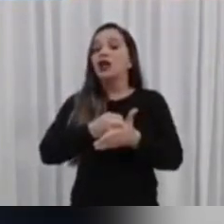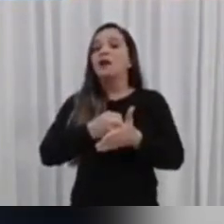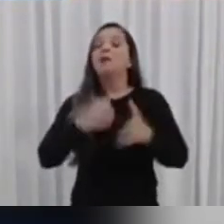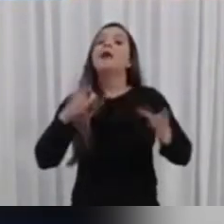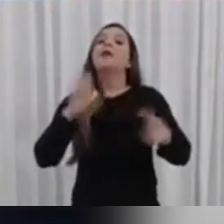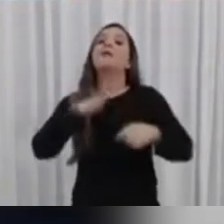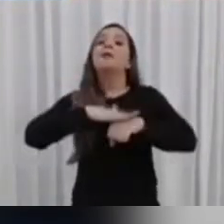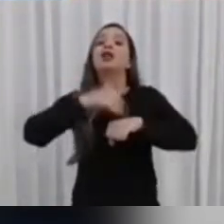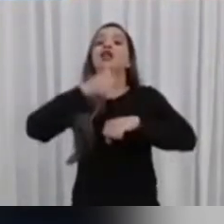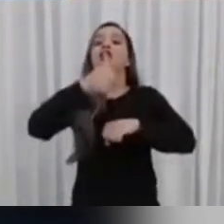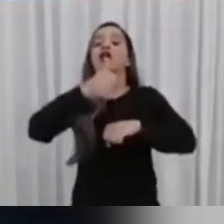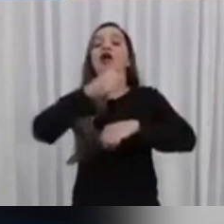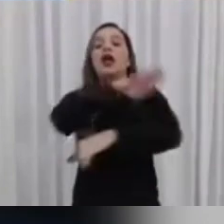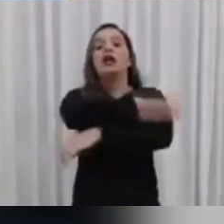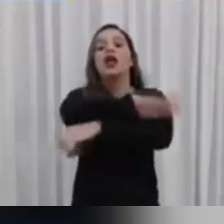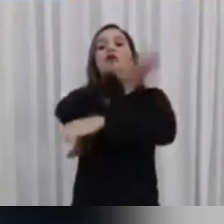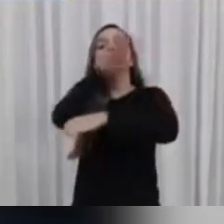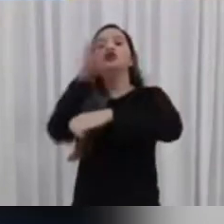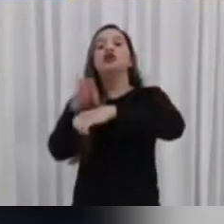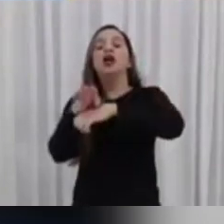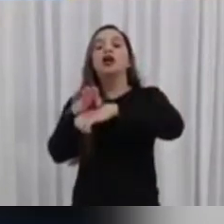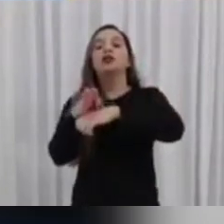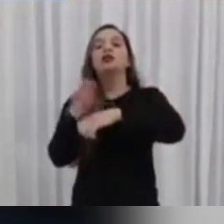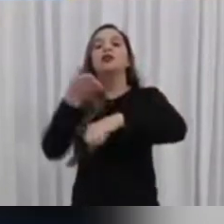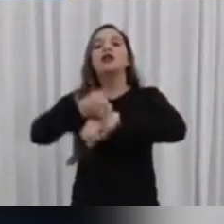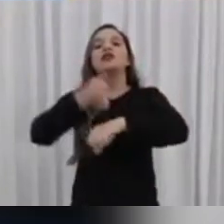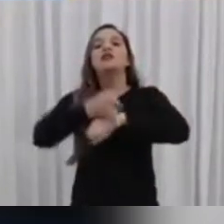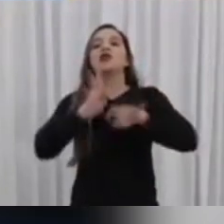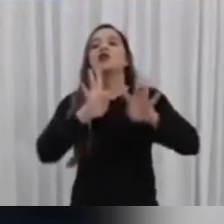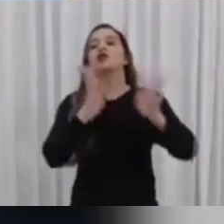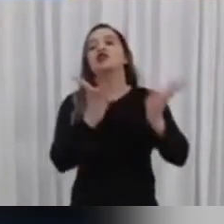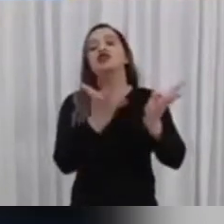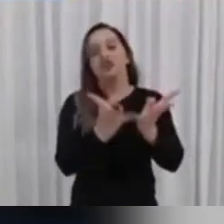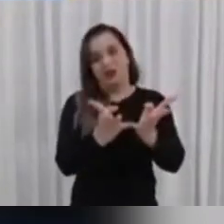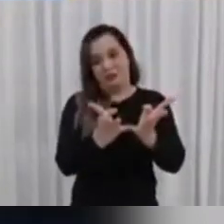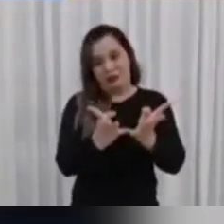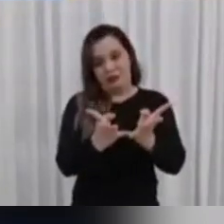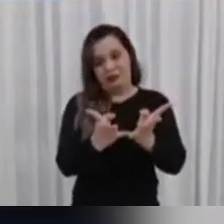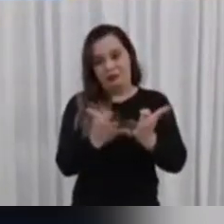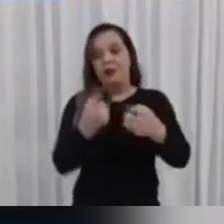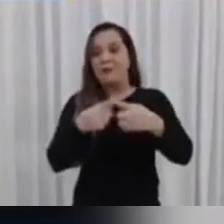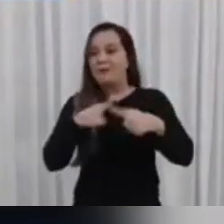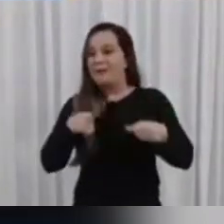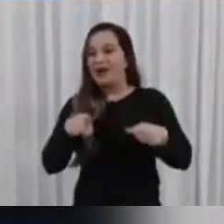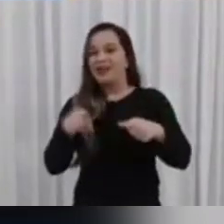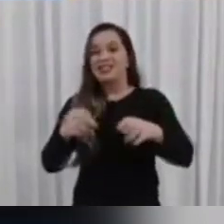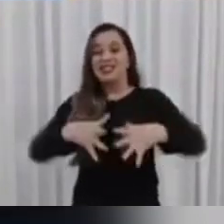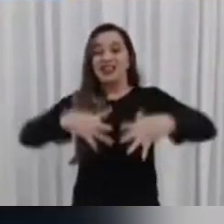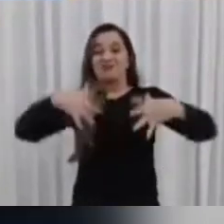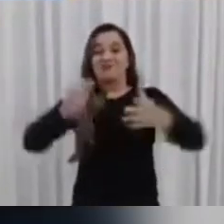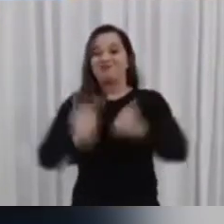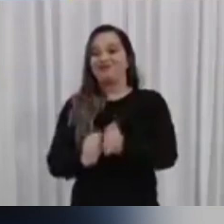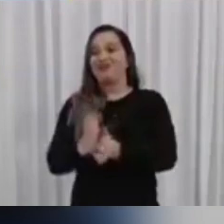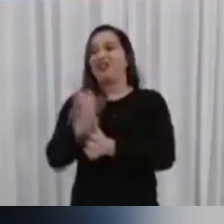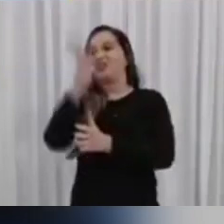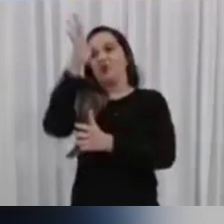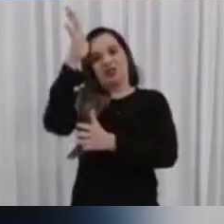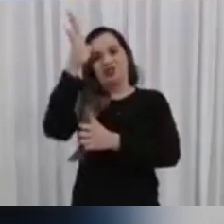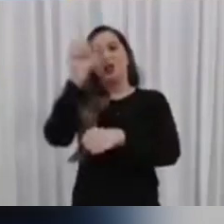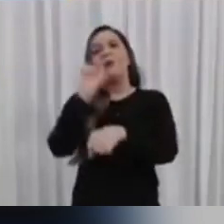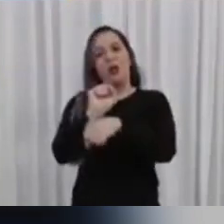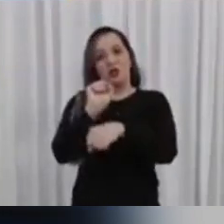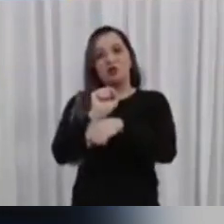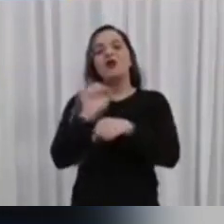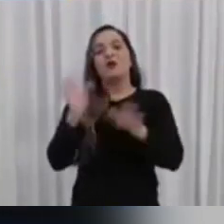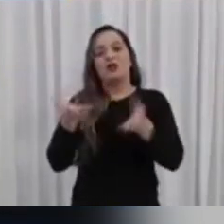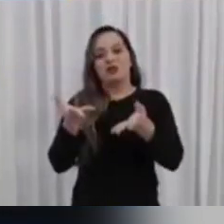receber os times para o campeonato local. Mas essa grande quantia, ela pode esperar o momento certo. Porque hoje o